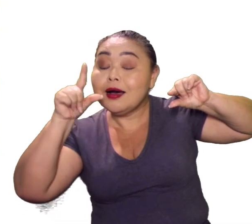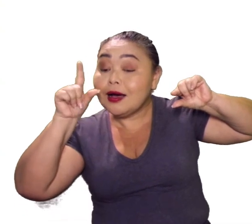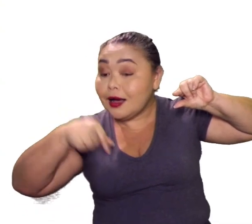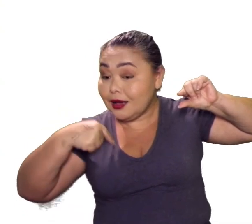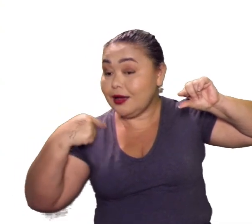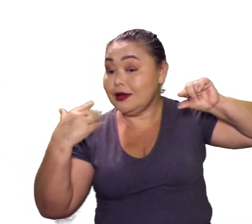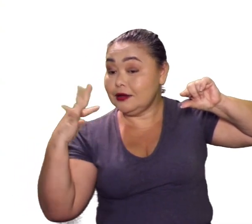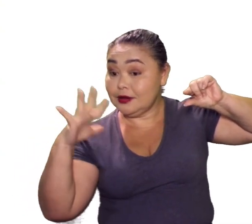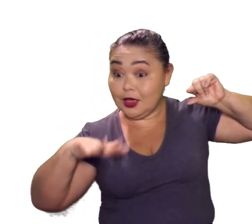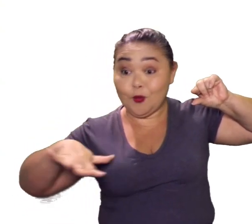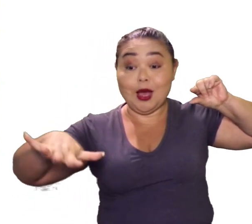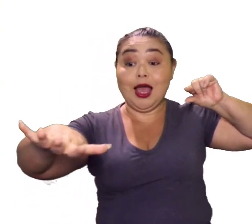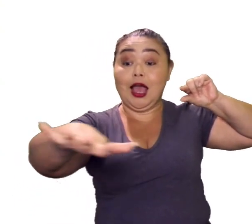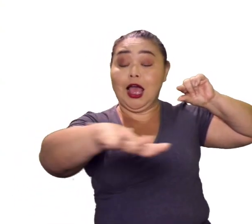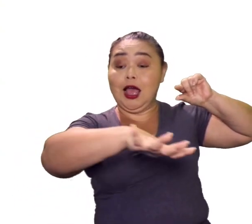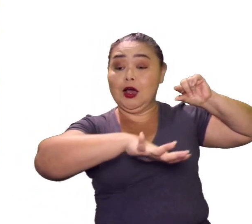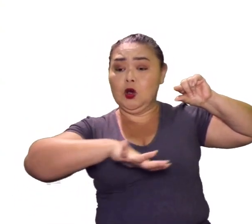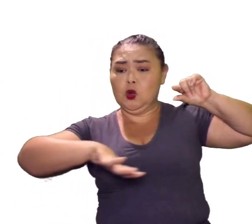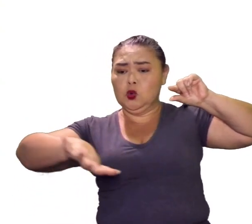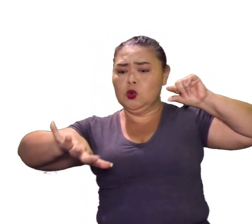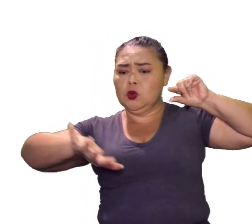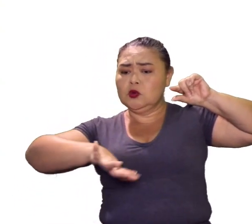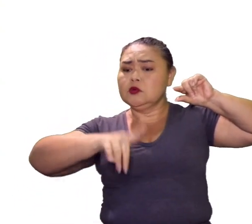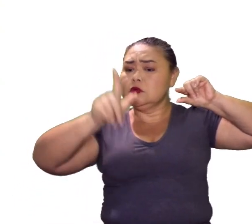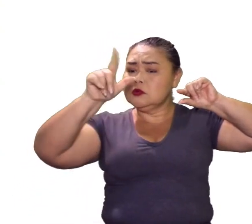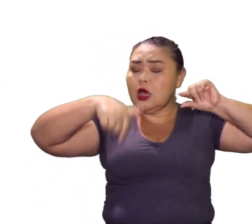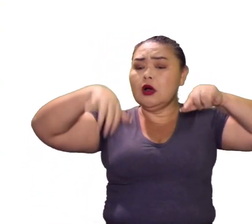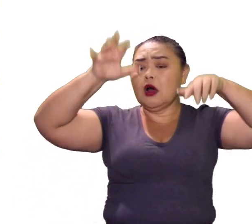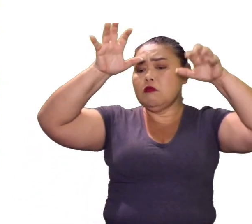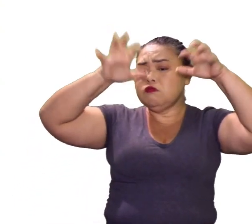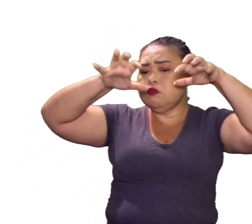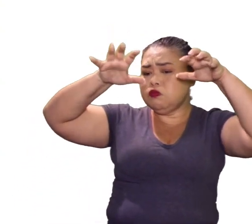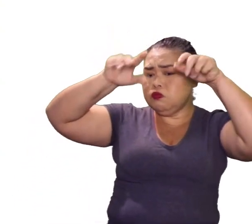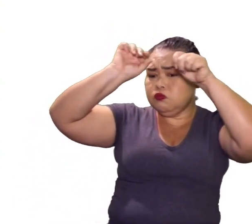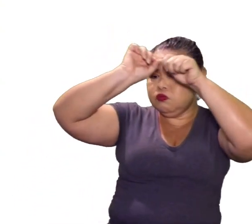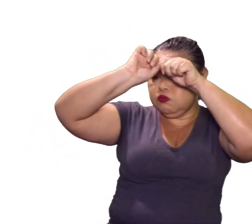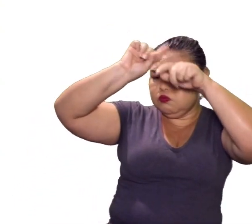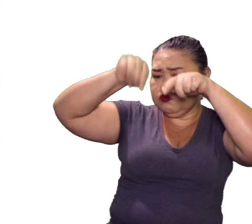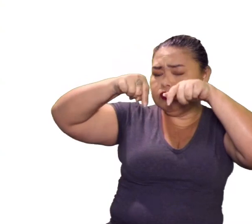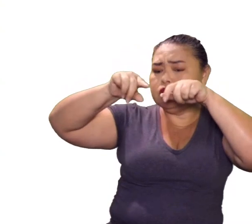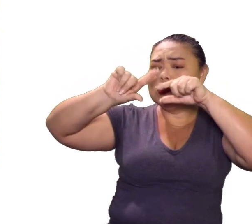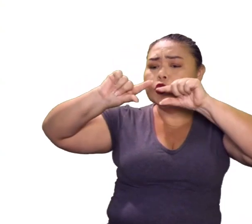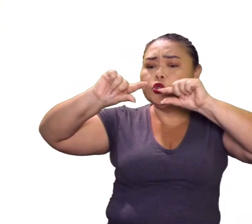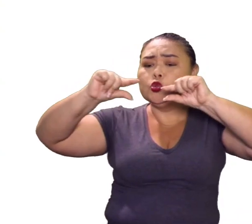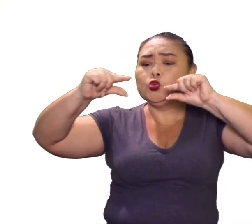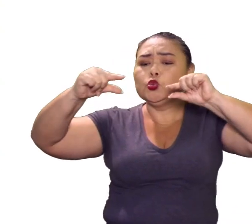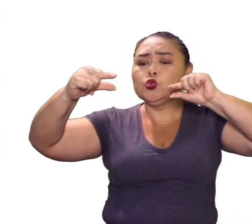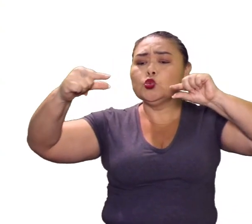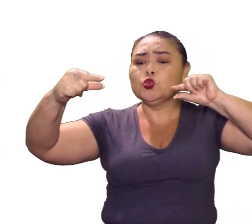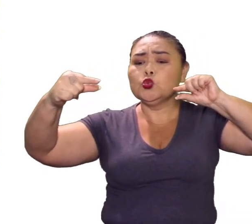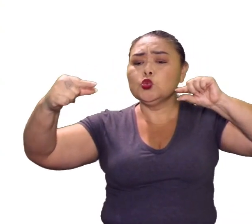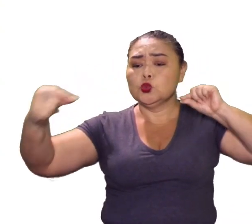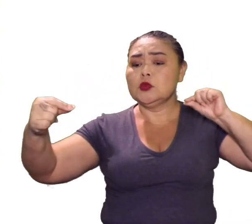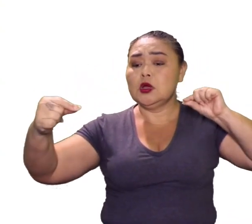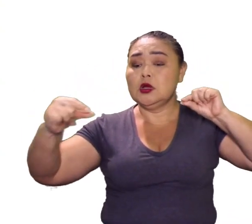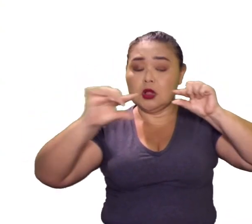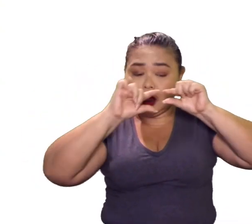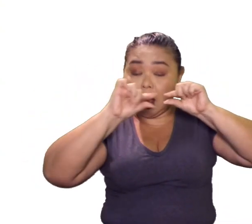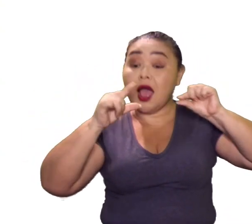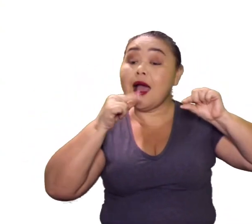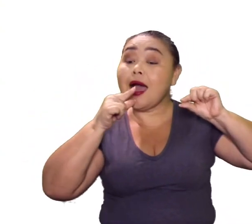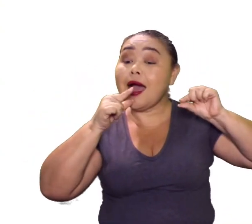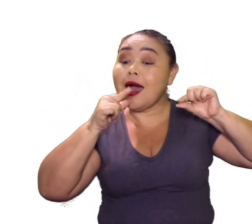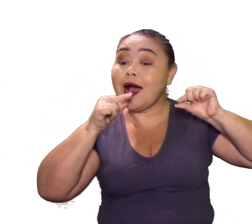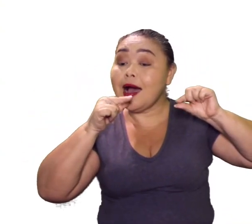aliás, é uma área que há muita pluviosidade e umidade, alguns cipós retêm essa água e o